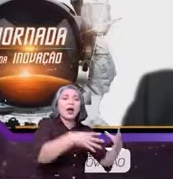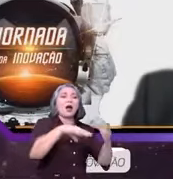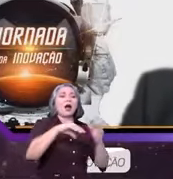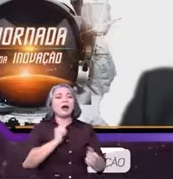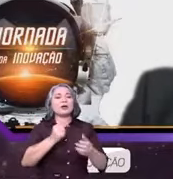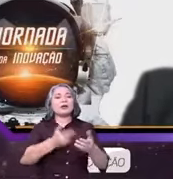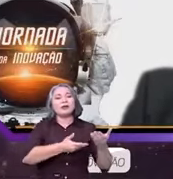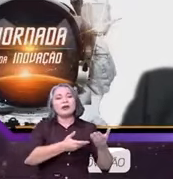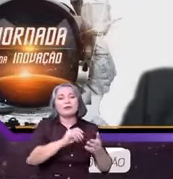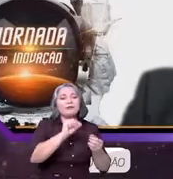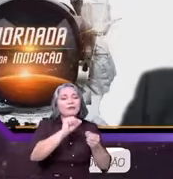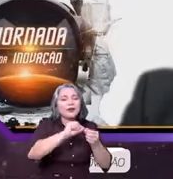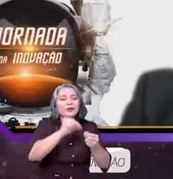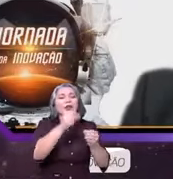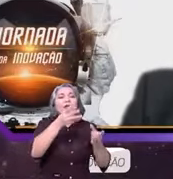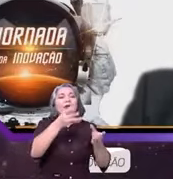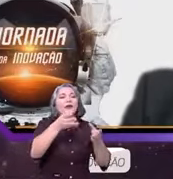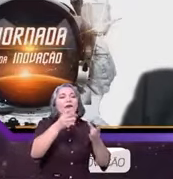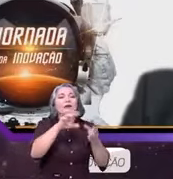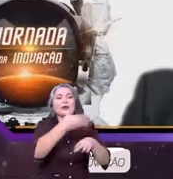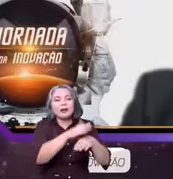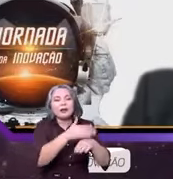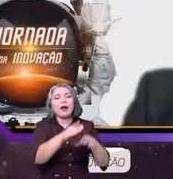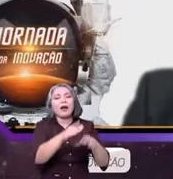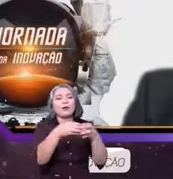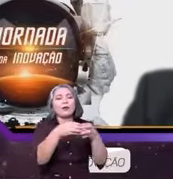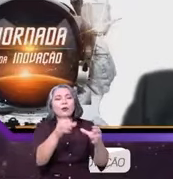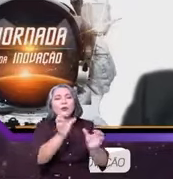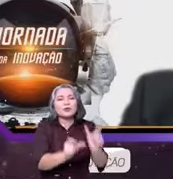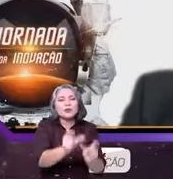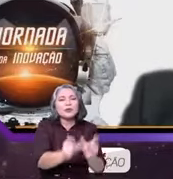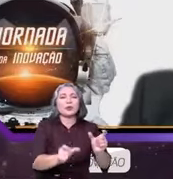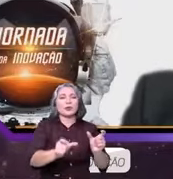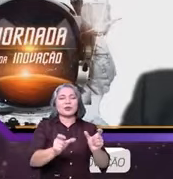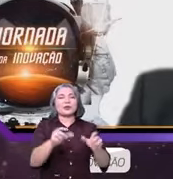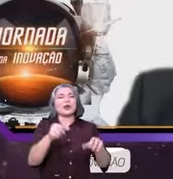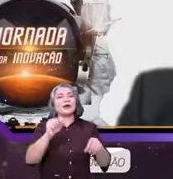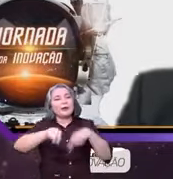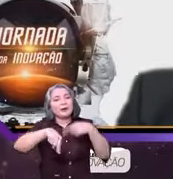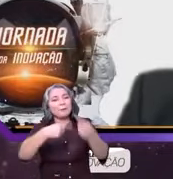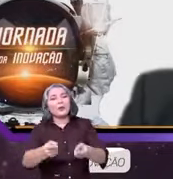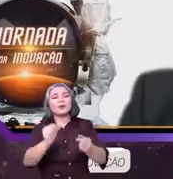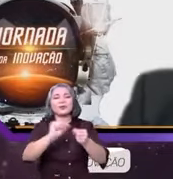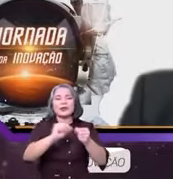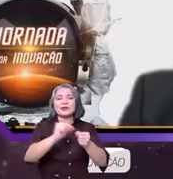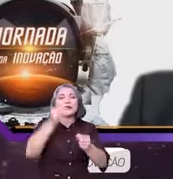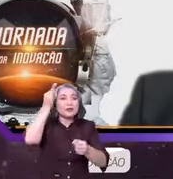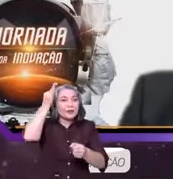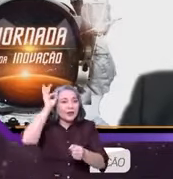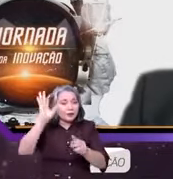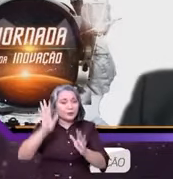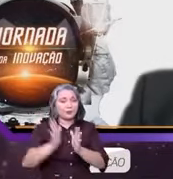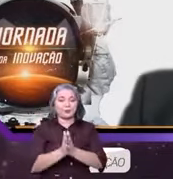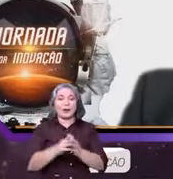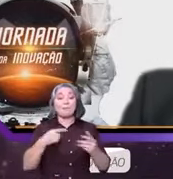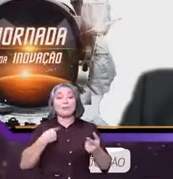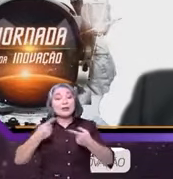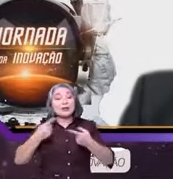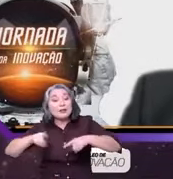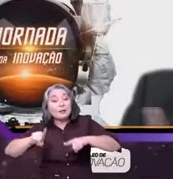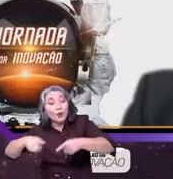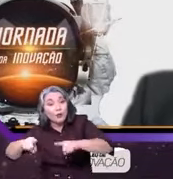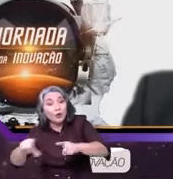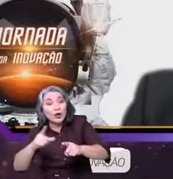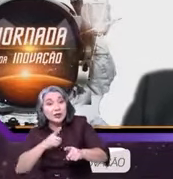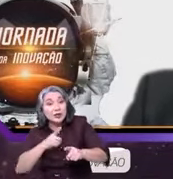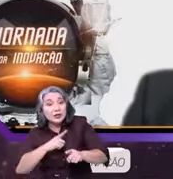executar. E o que acontece, não só no judiciário, mas em todo o governo, em todo local,